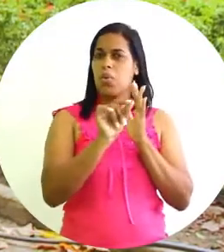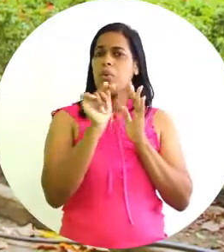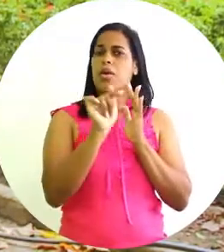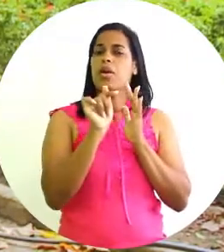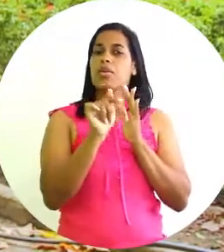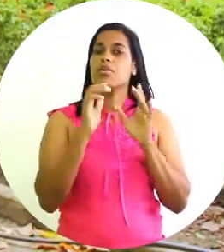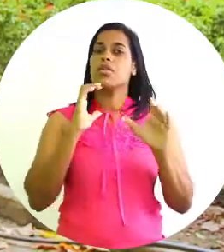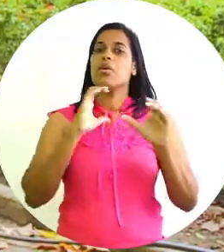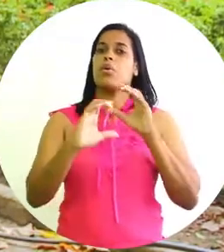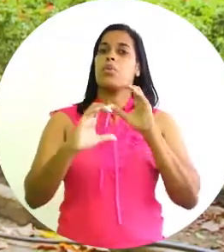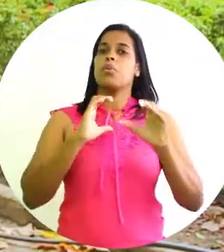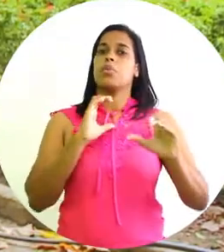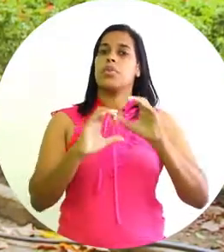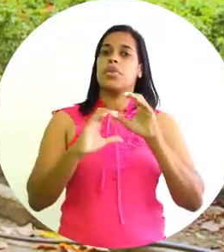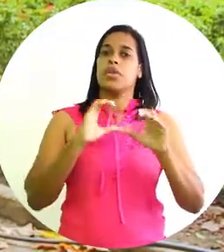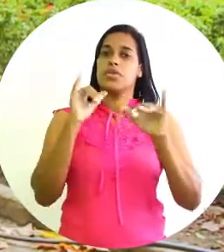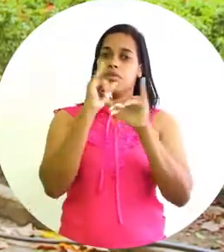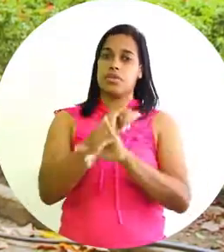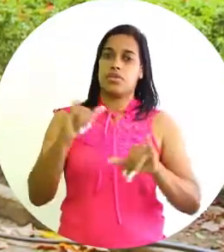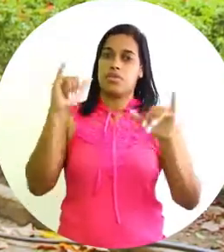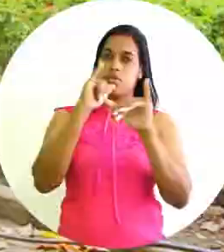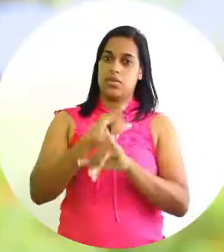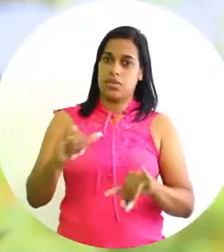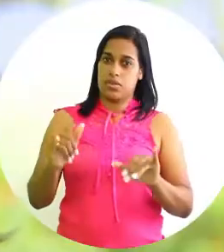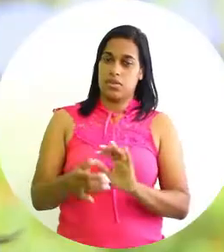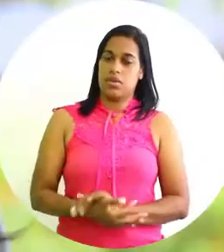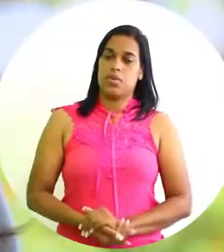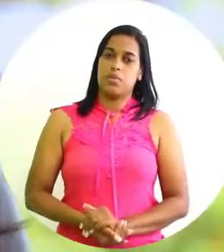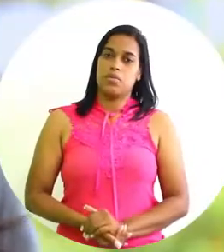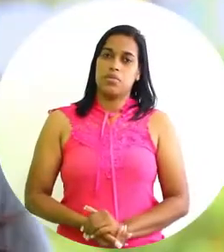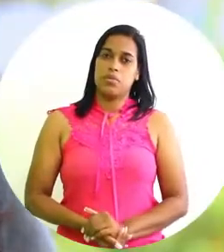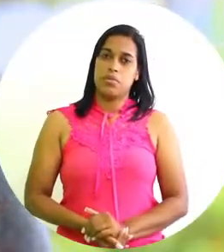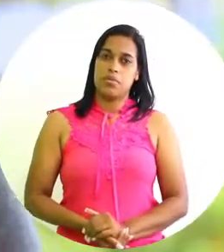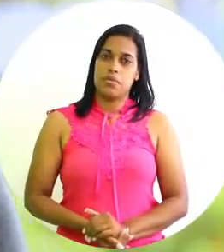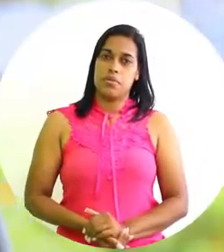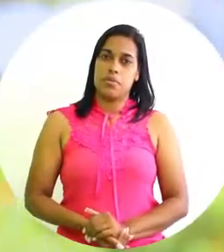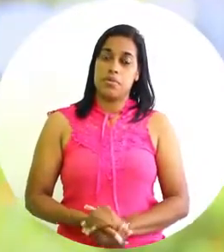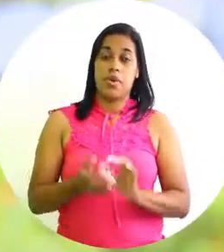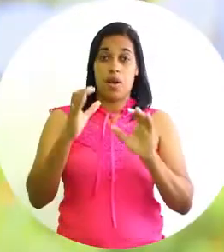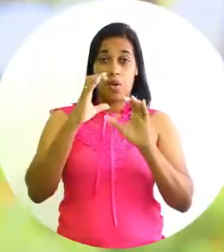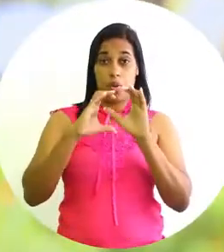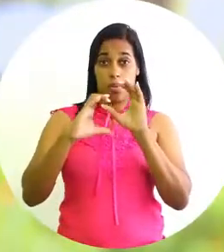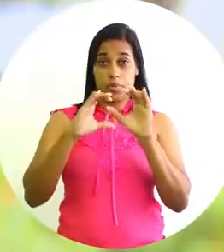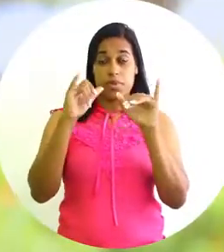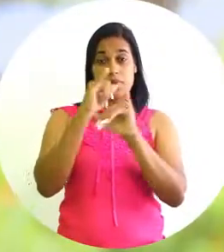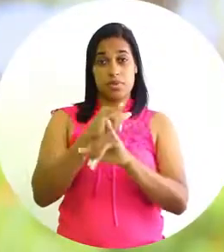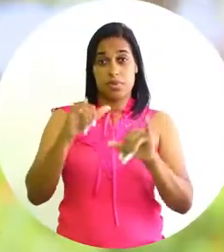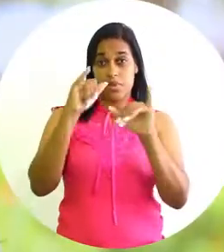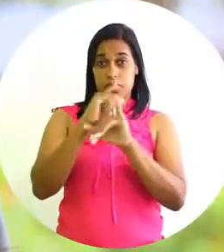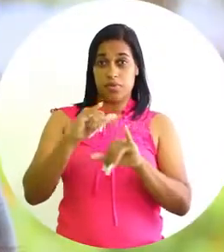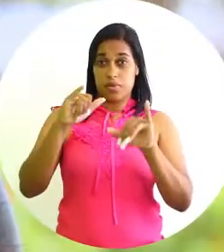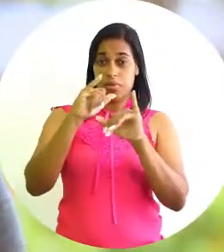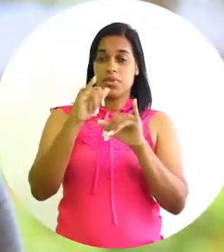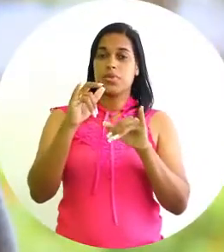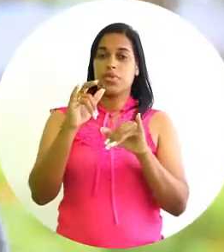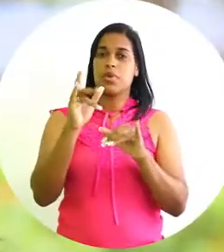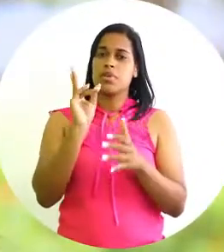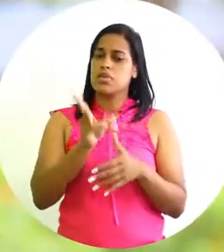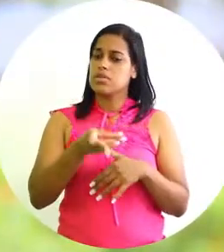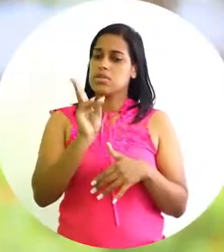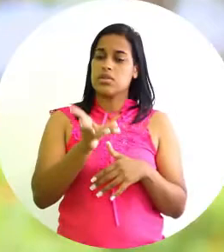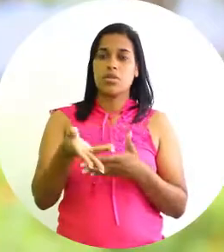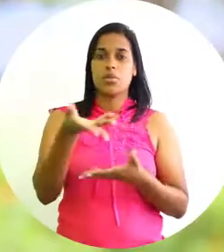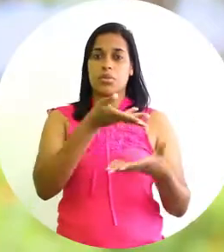então essa comunicação e informação científica? A comunicação e a informação científica estão